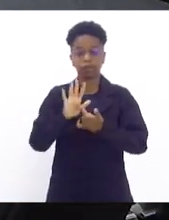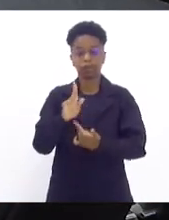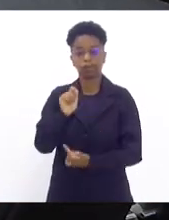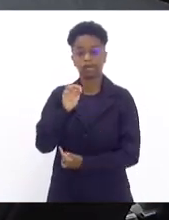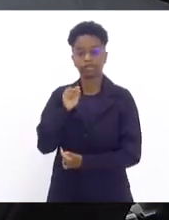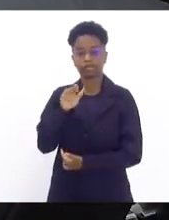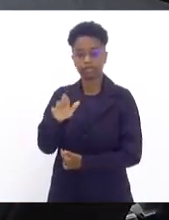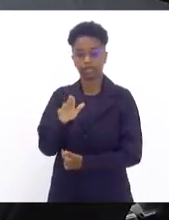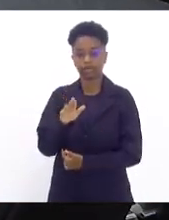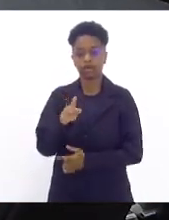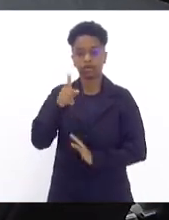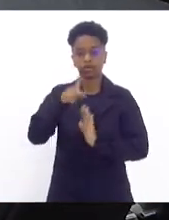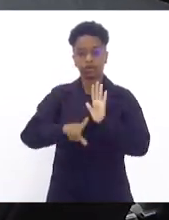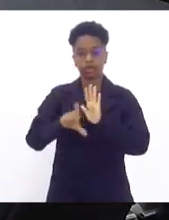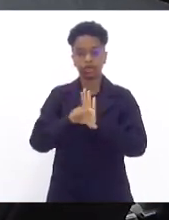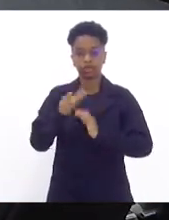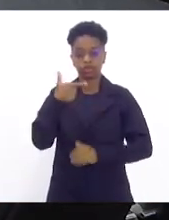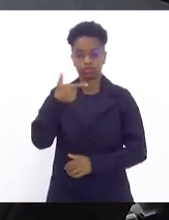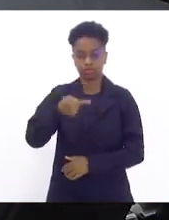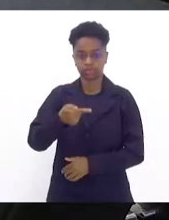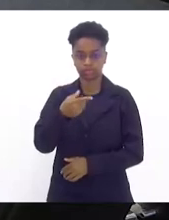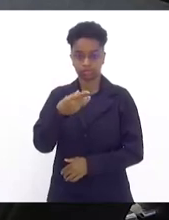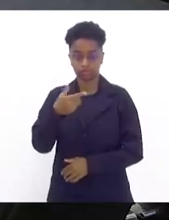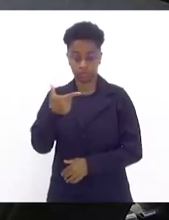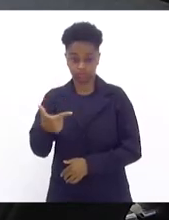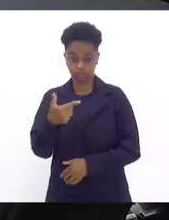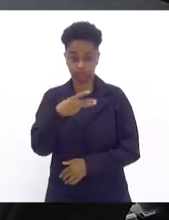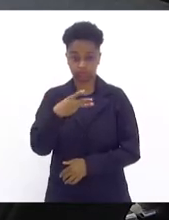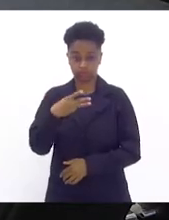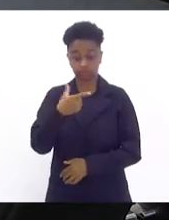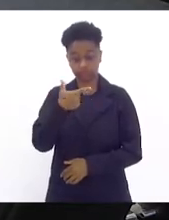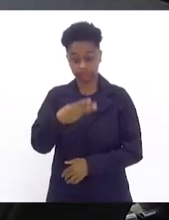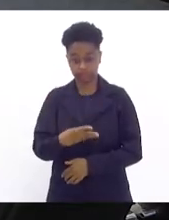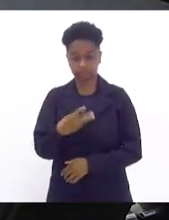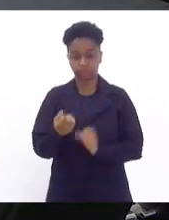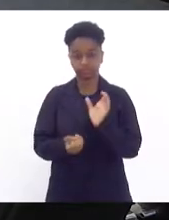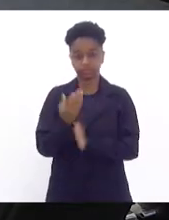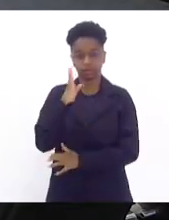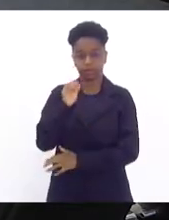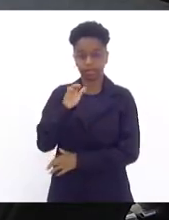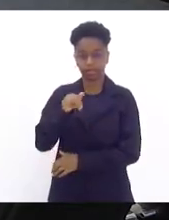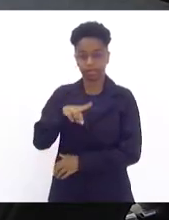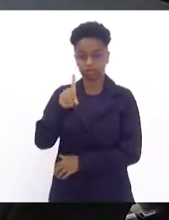lei 272 de 23, de autoria do deputado Bernardo Ross.